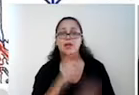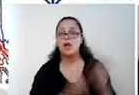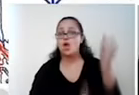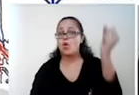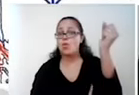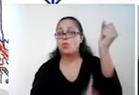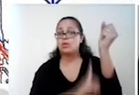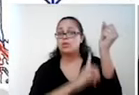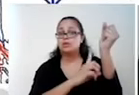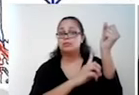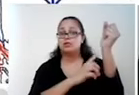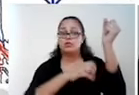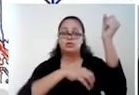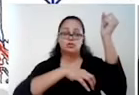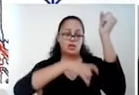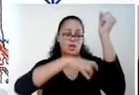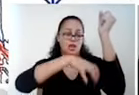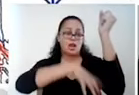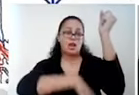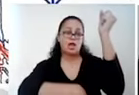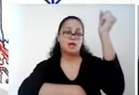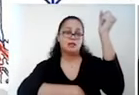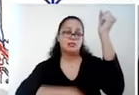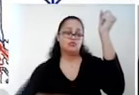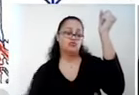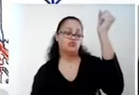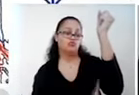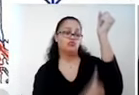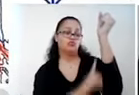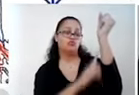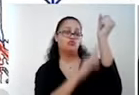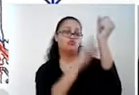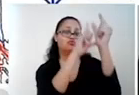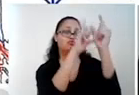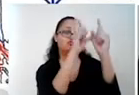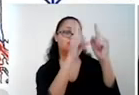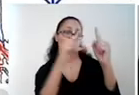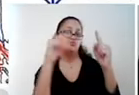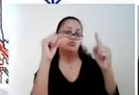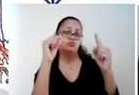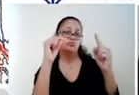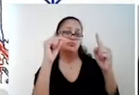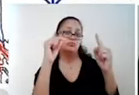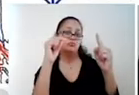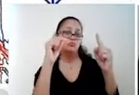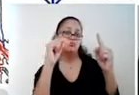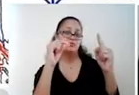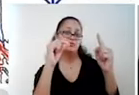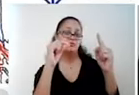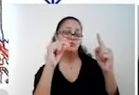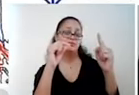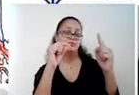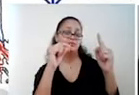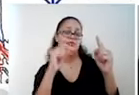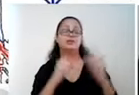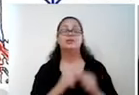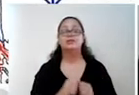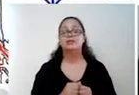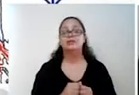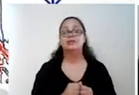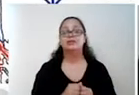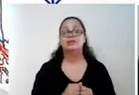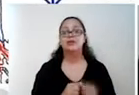da raiz, passando pelo caule até chegar à folha. É nesse sentido, de baixo para cima. E